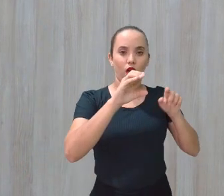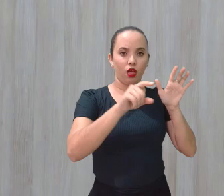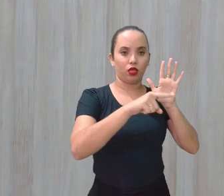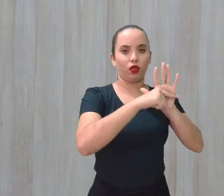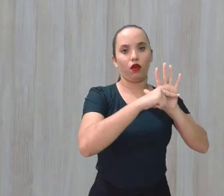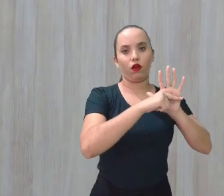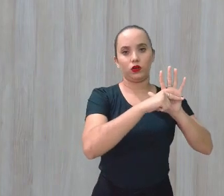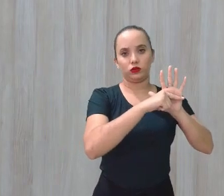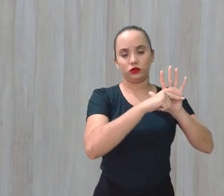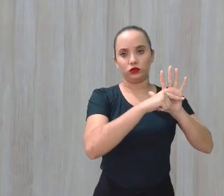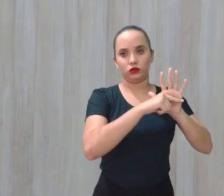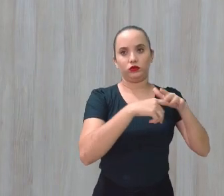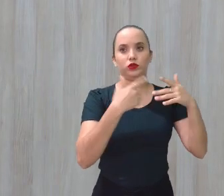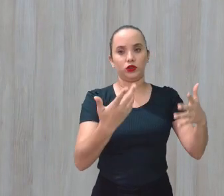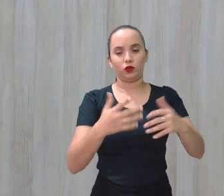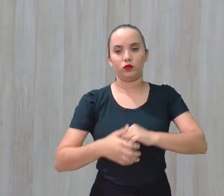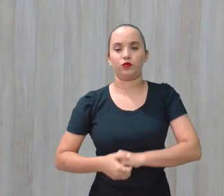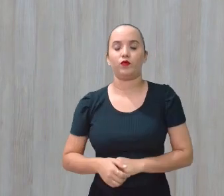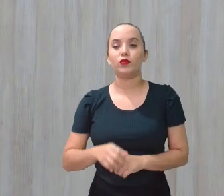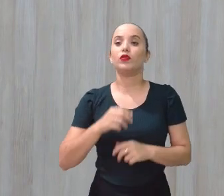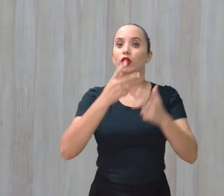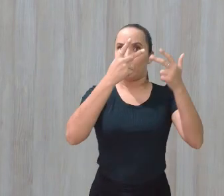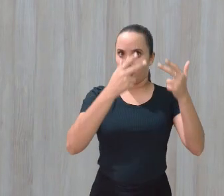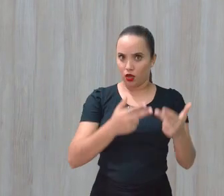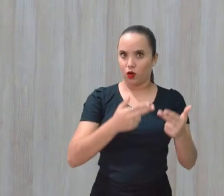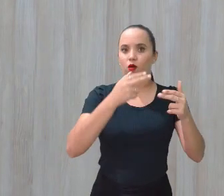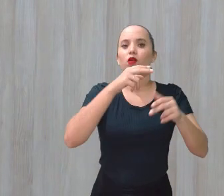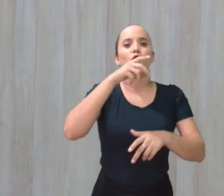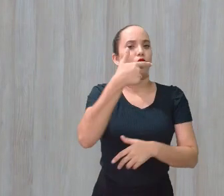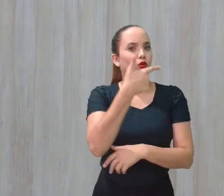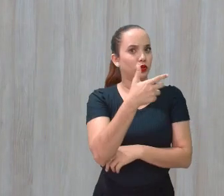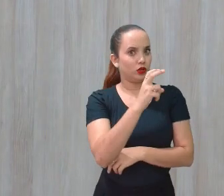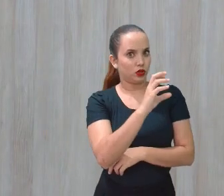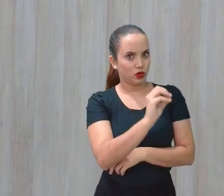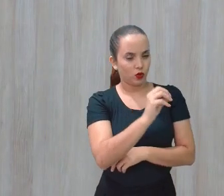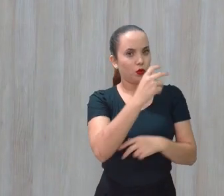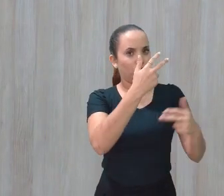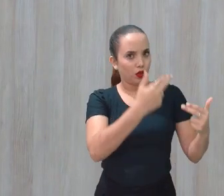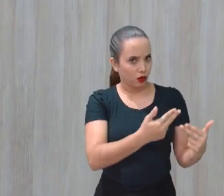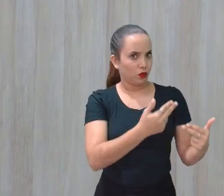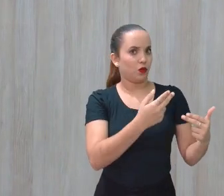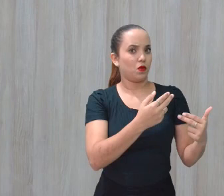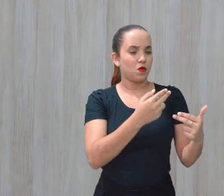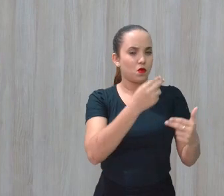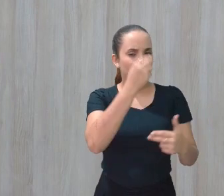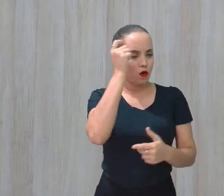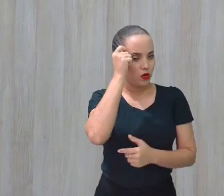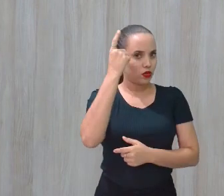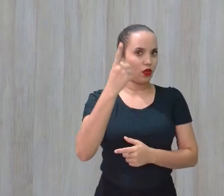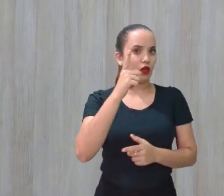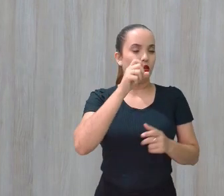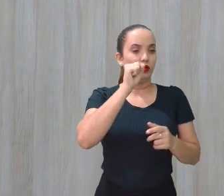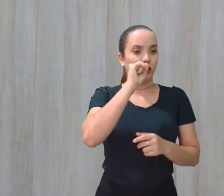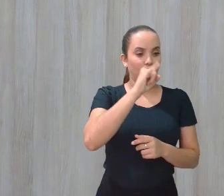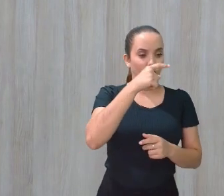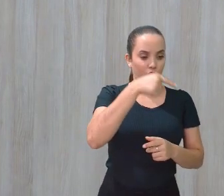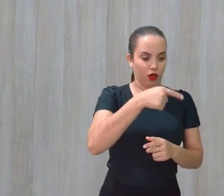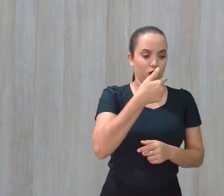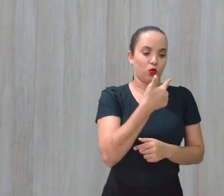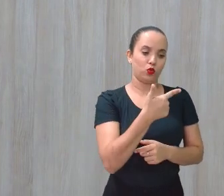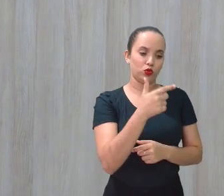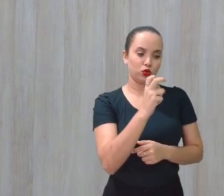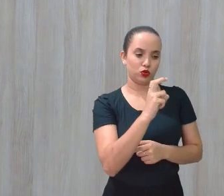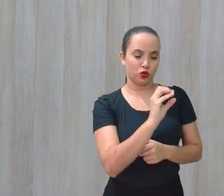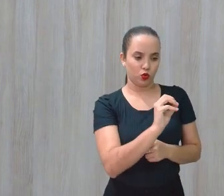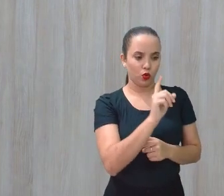subtraindo. Esse 250, como ele já está aparecendo aqui, ó, mais 250, quando ele passar para o outro lado, ele vai